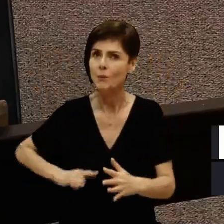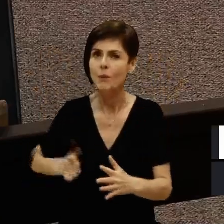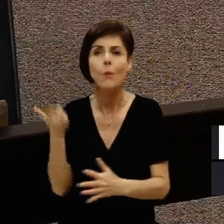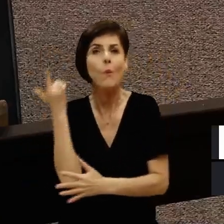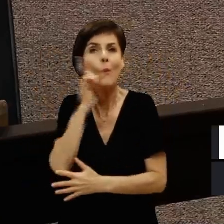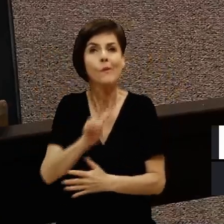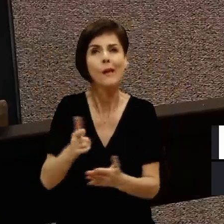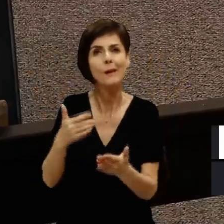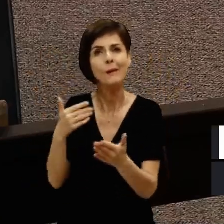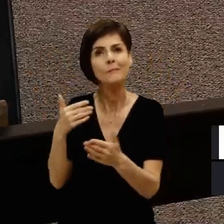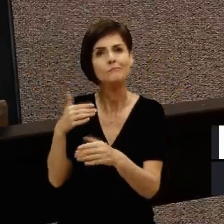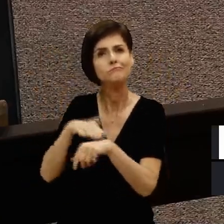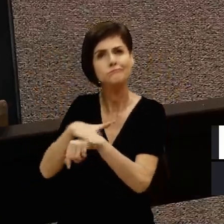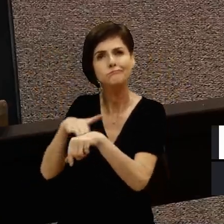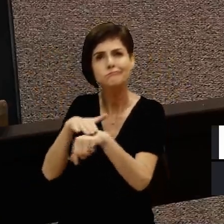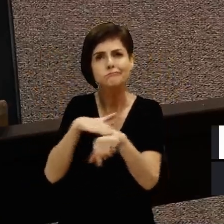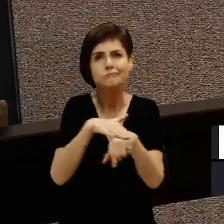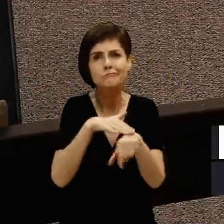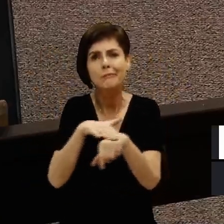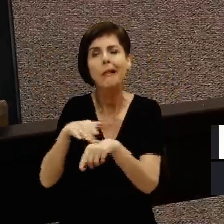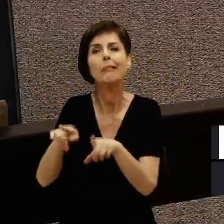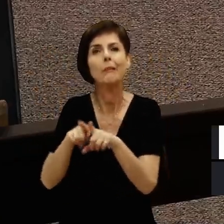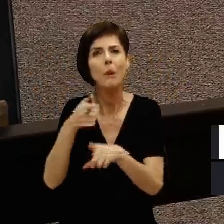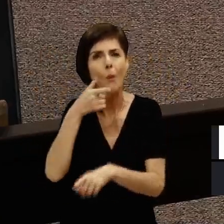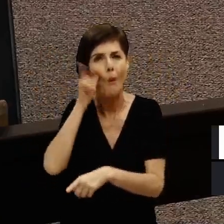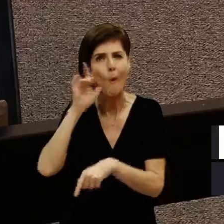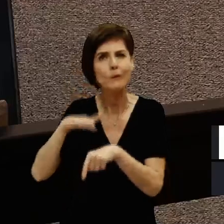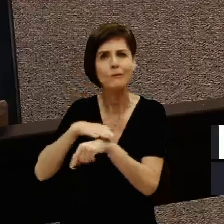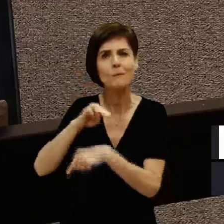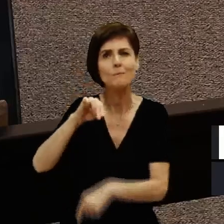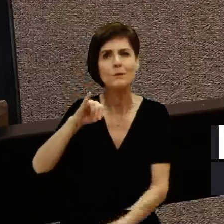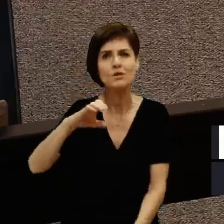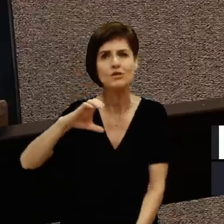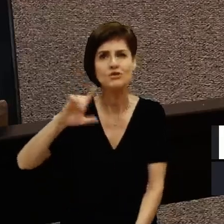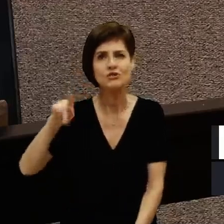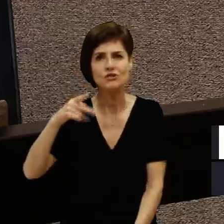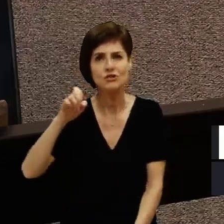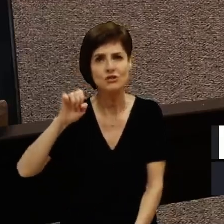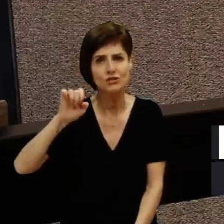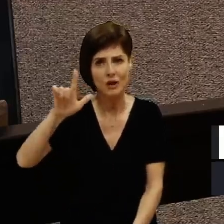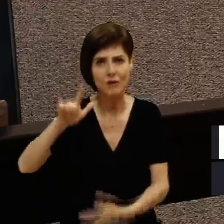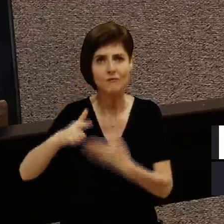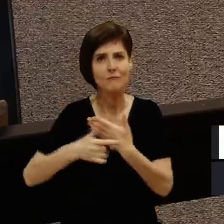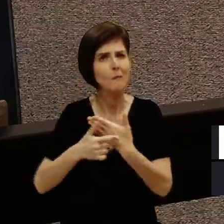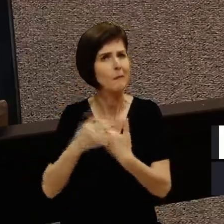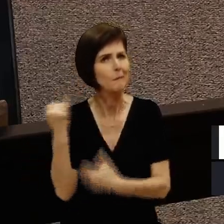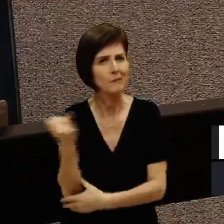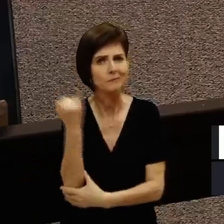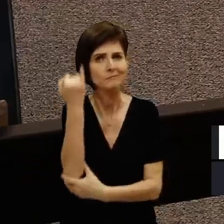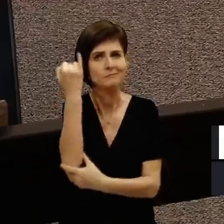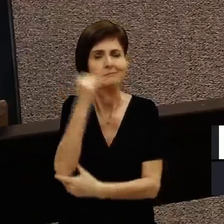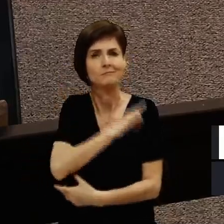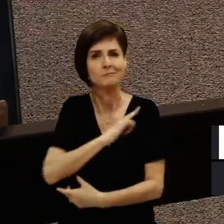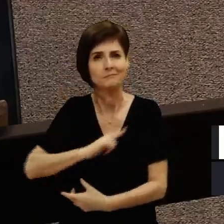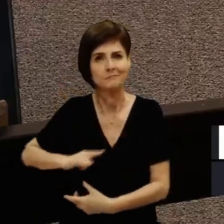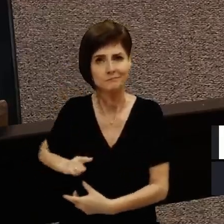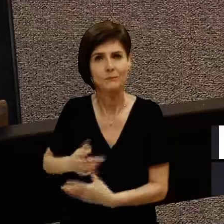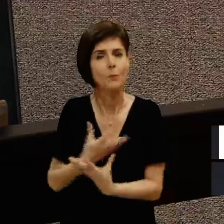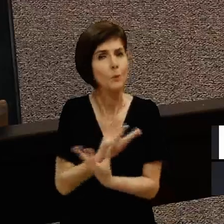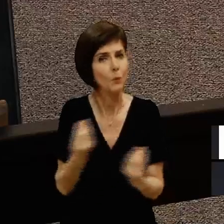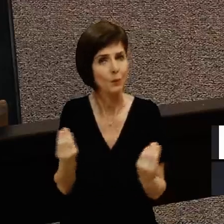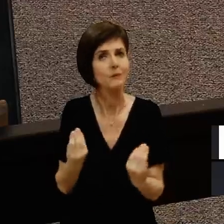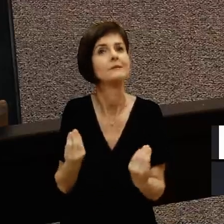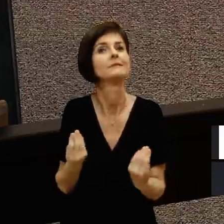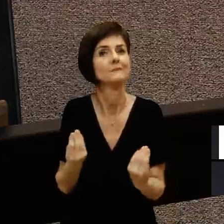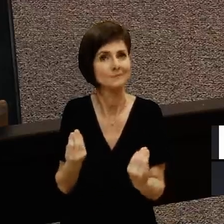diálogo, né? O Michel, conversei com ele ontem, né? Faz um papel aí excepcional para o governo, né? Muitas vezes